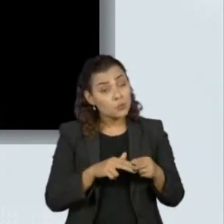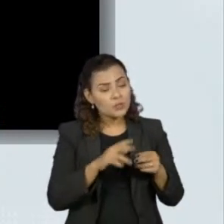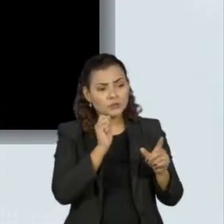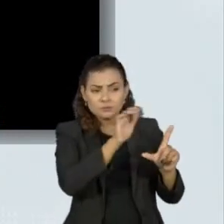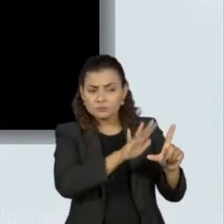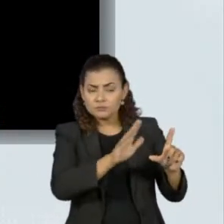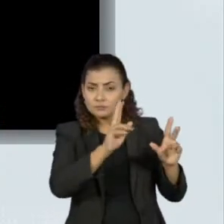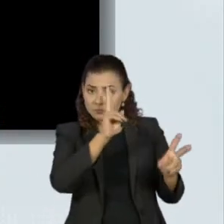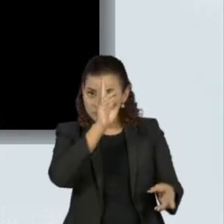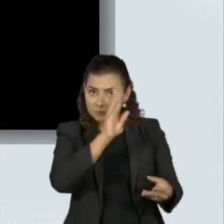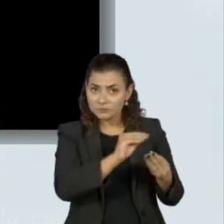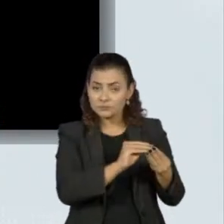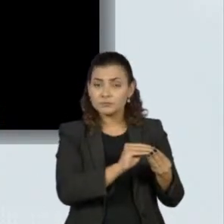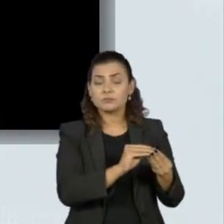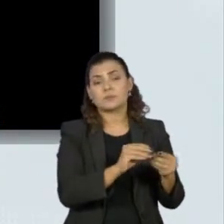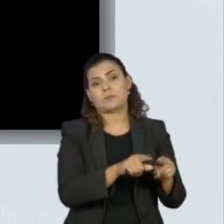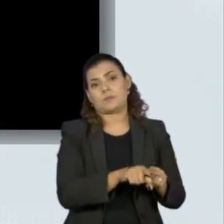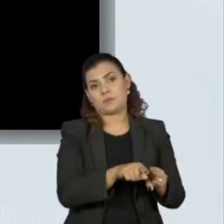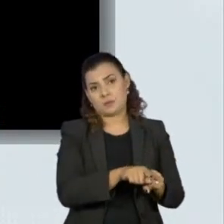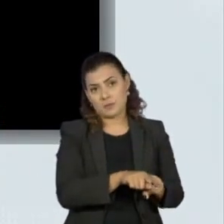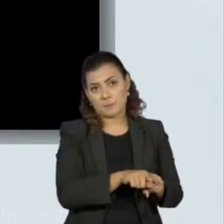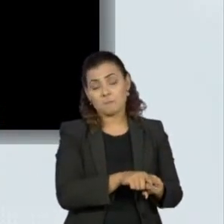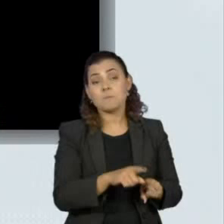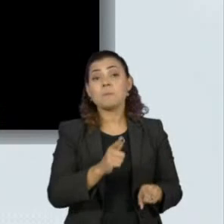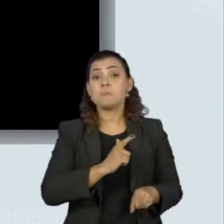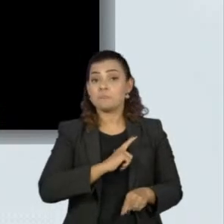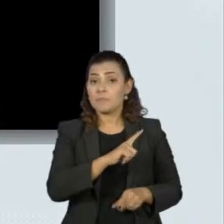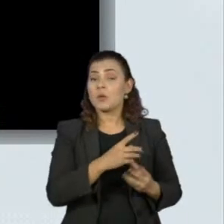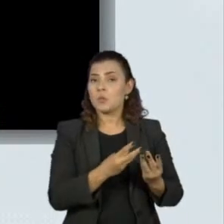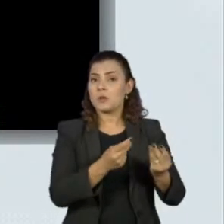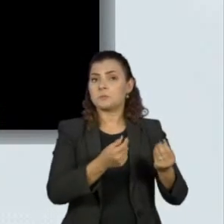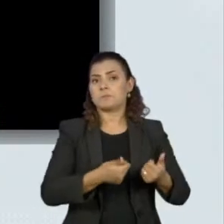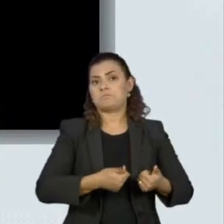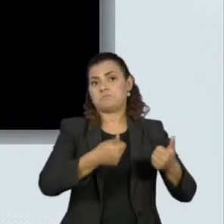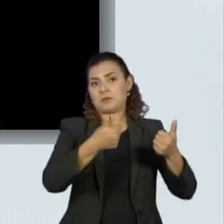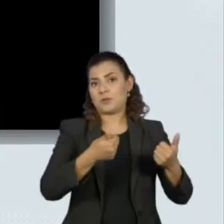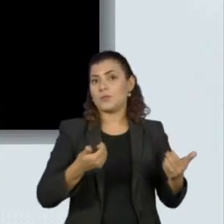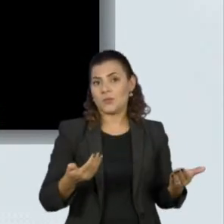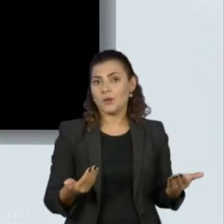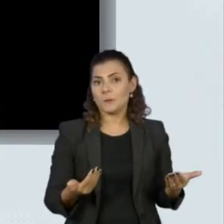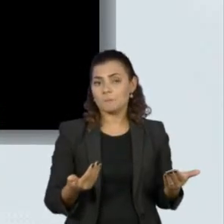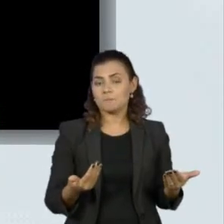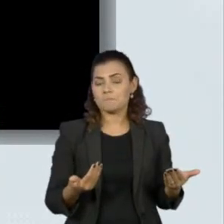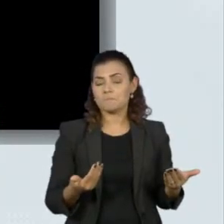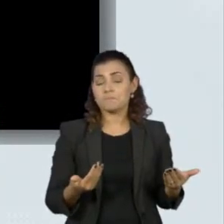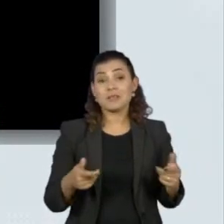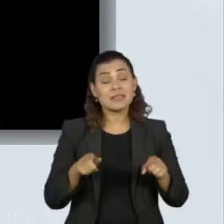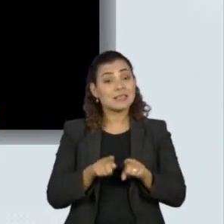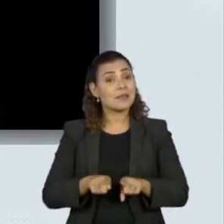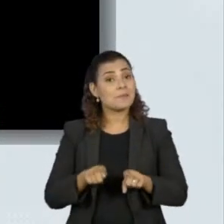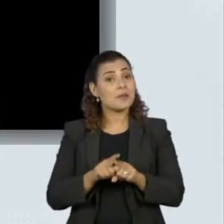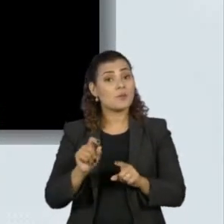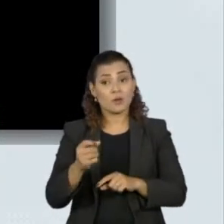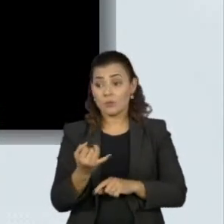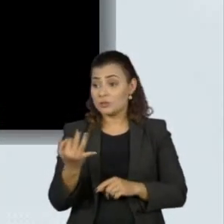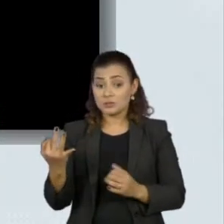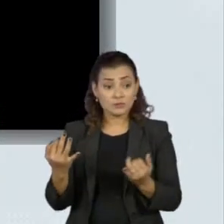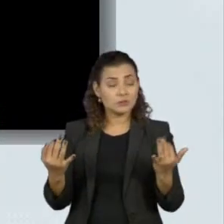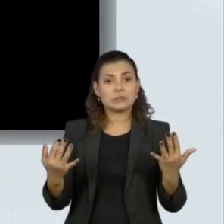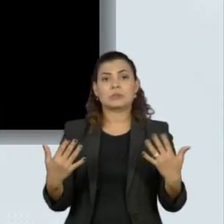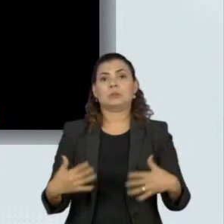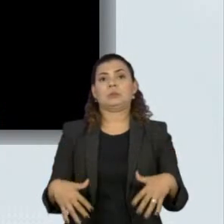por exemplo, o dado da Indonésia, que ele tem uma eficácia maior. E ainda mais, esse número deve ser